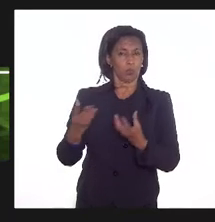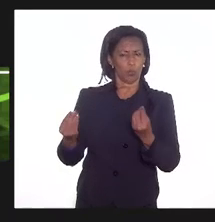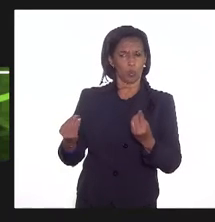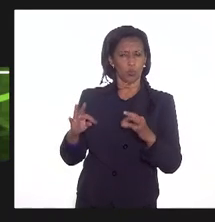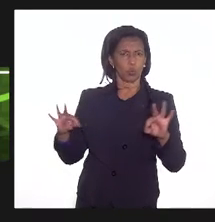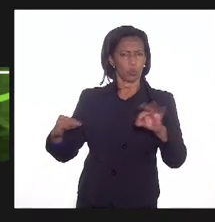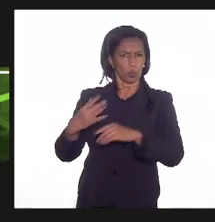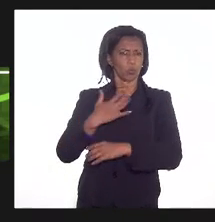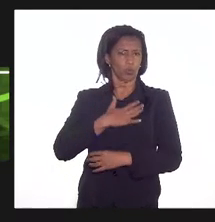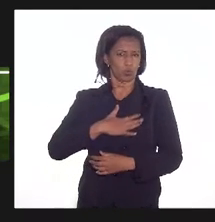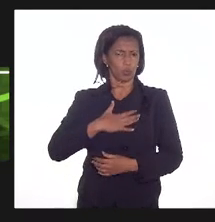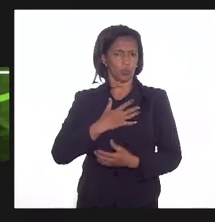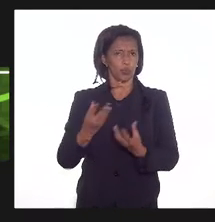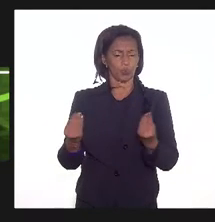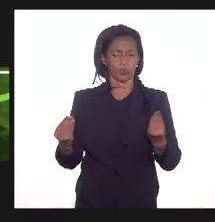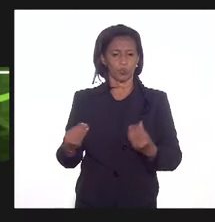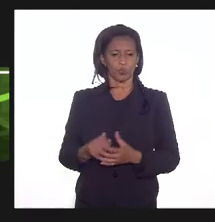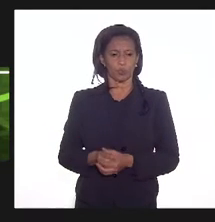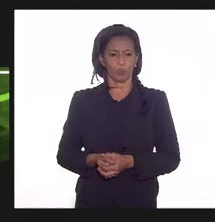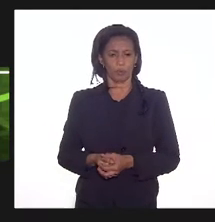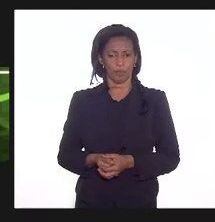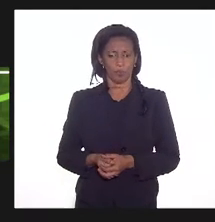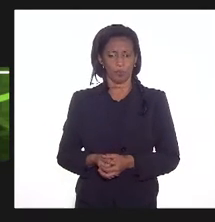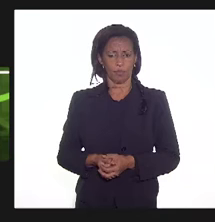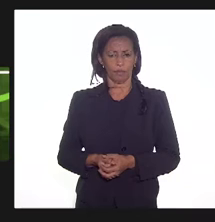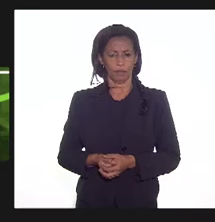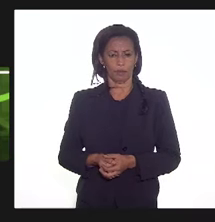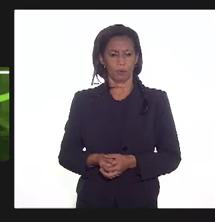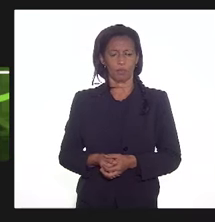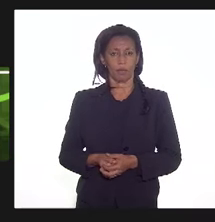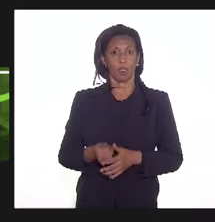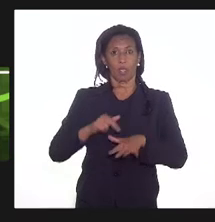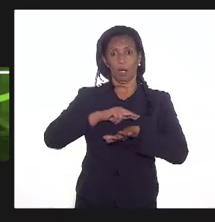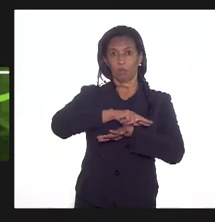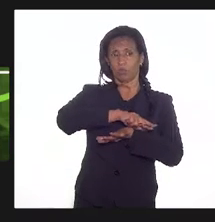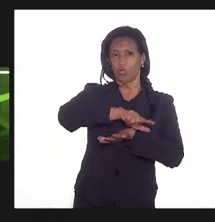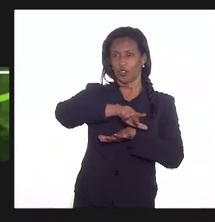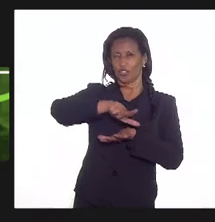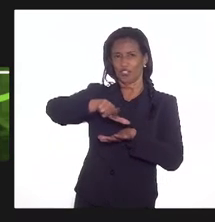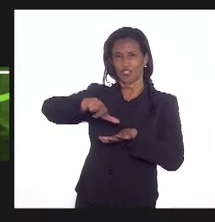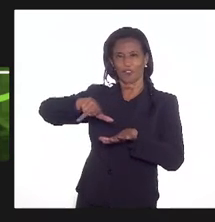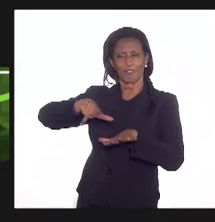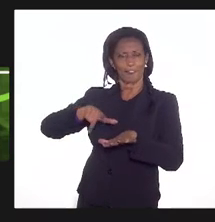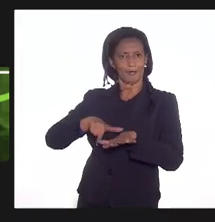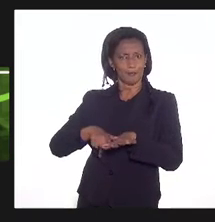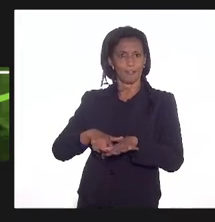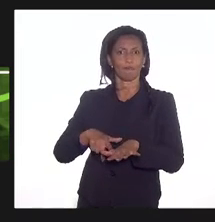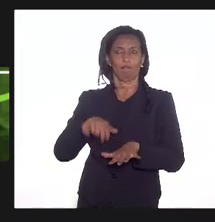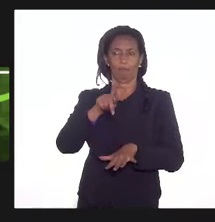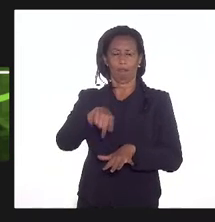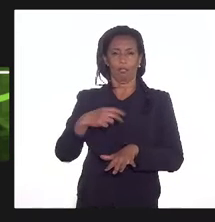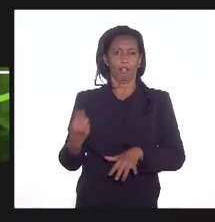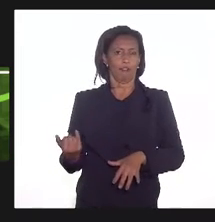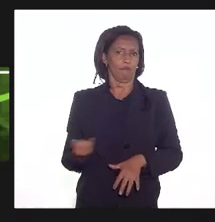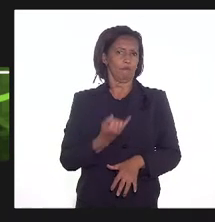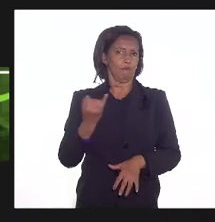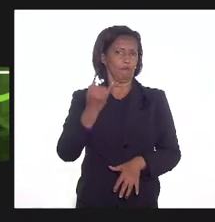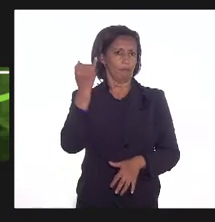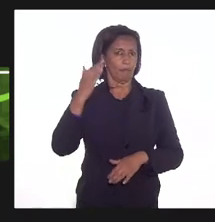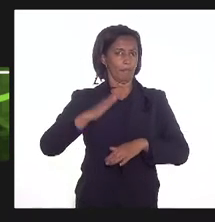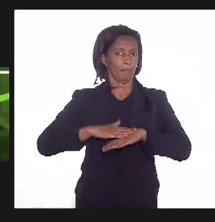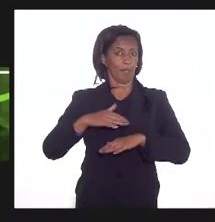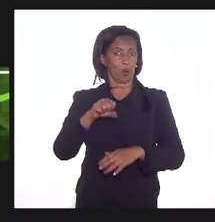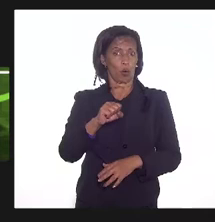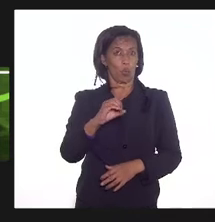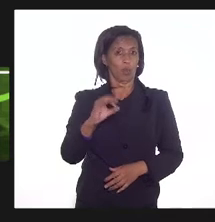nós a minha equipe toda né que é a diversidade a gente acha isso muito importante são mais